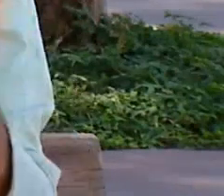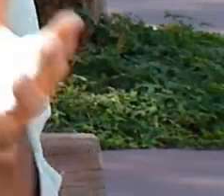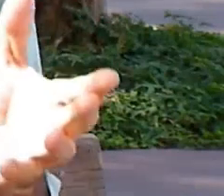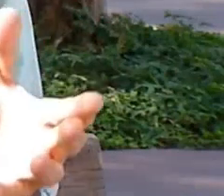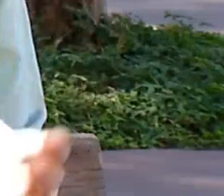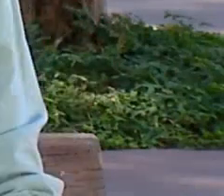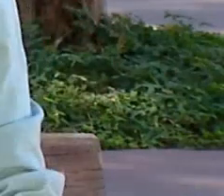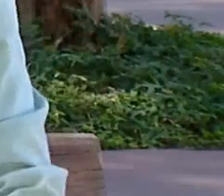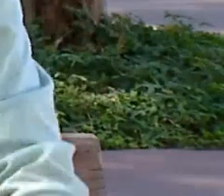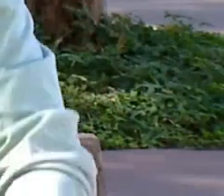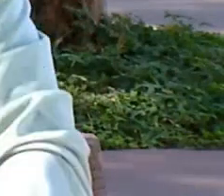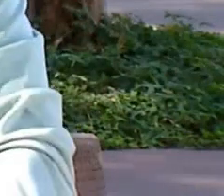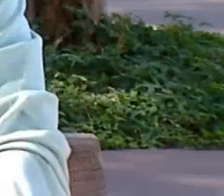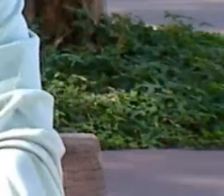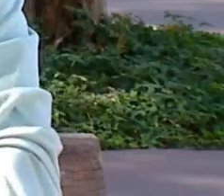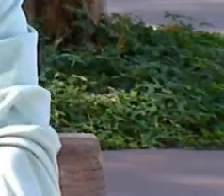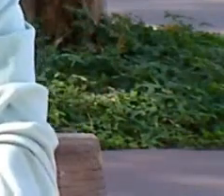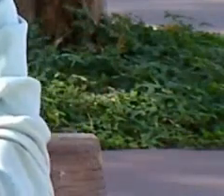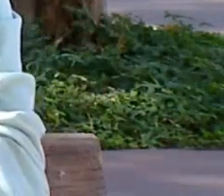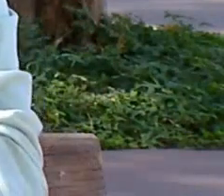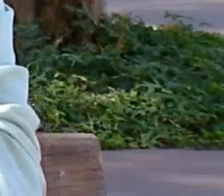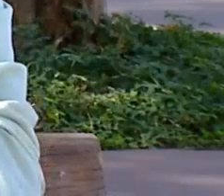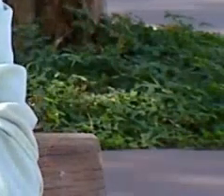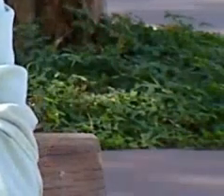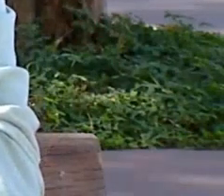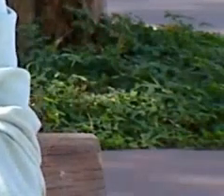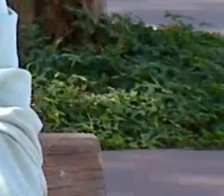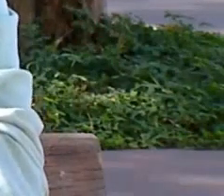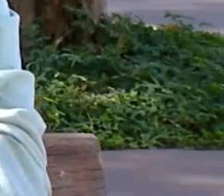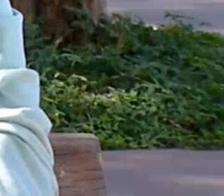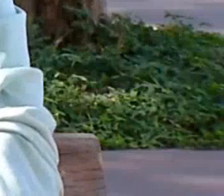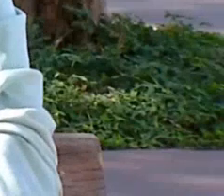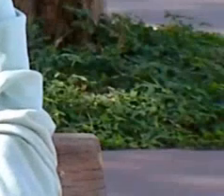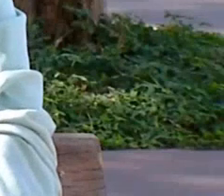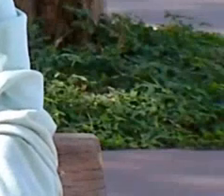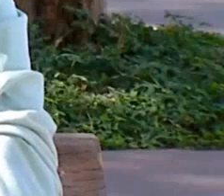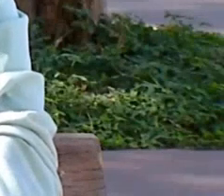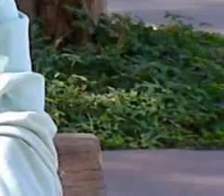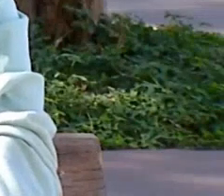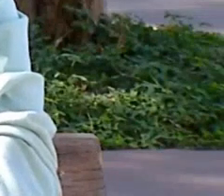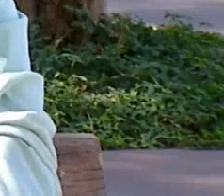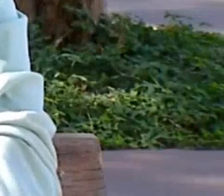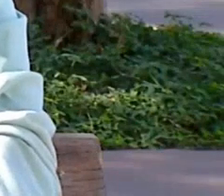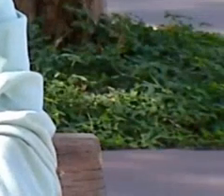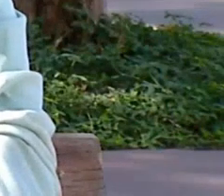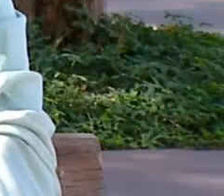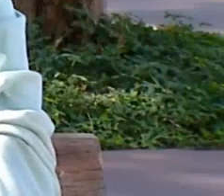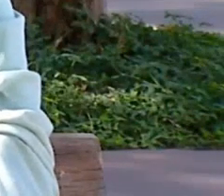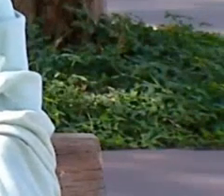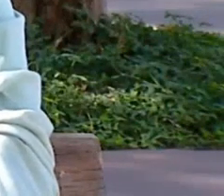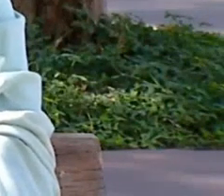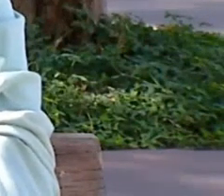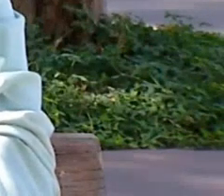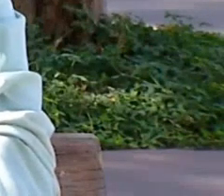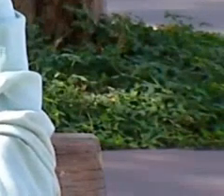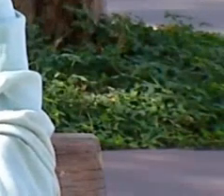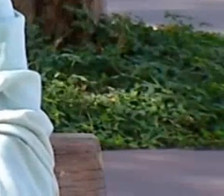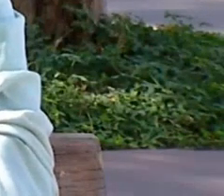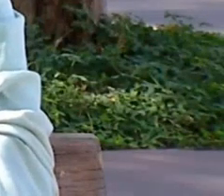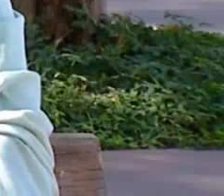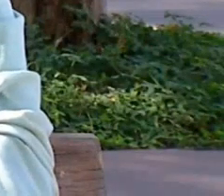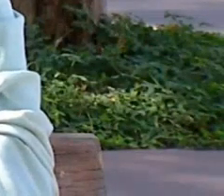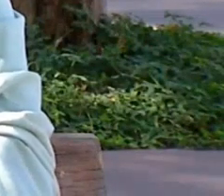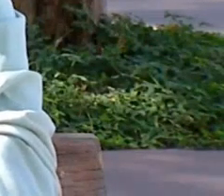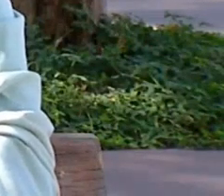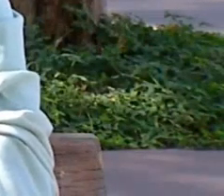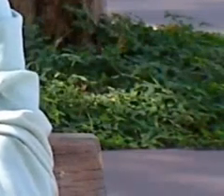dormindo certo ah Houve várias tentativas da Assembleia de fazer o governo de estado se mexer